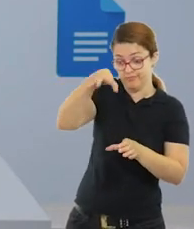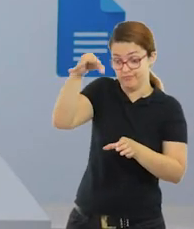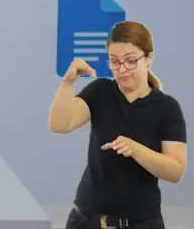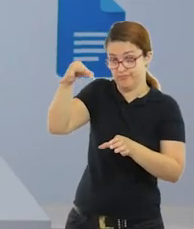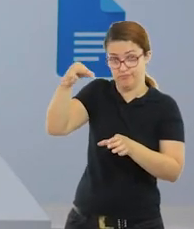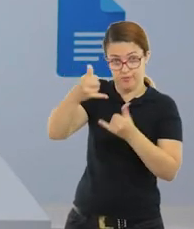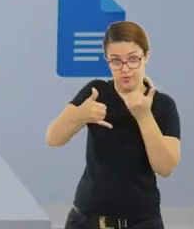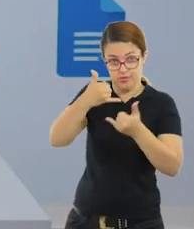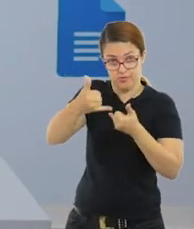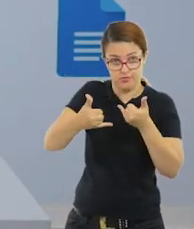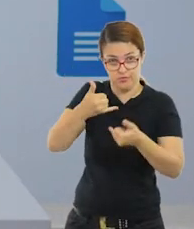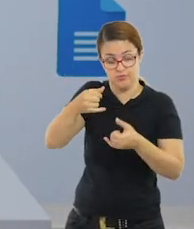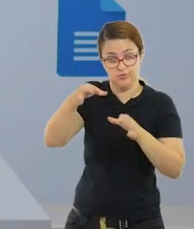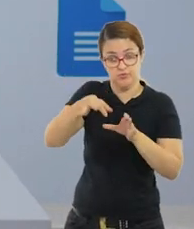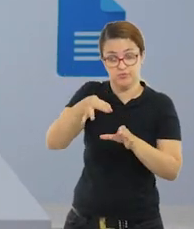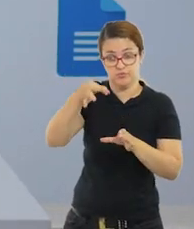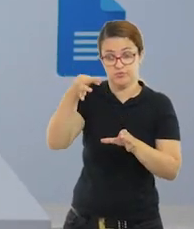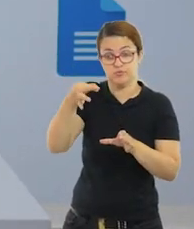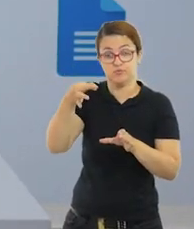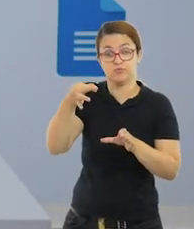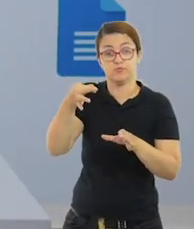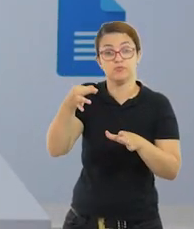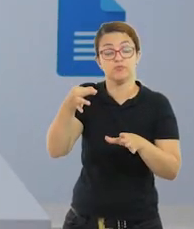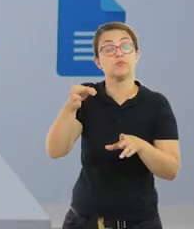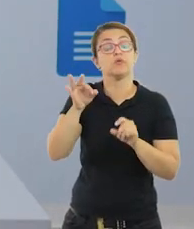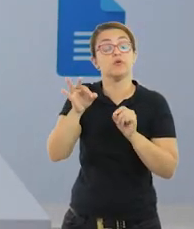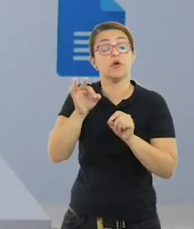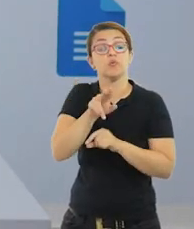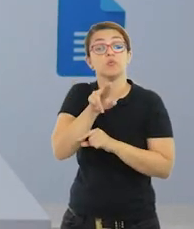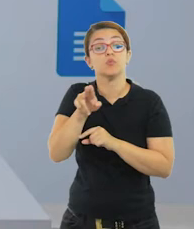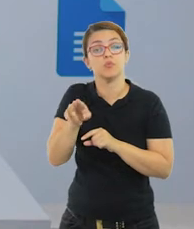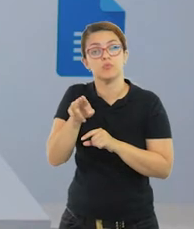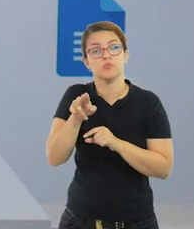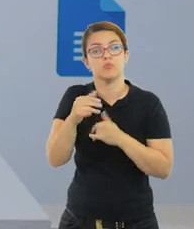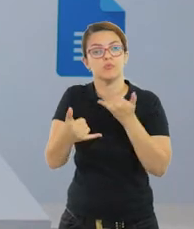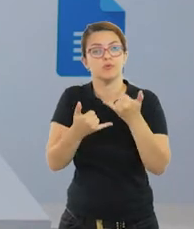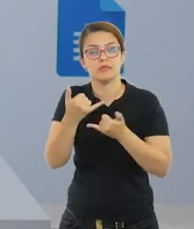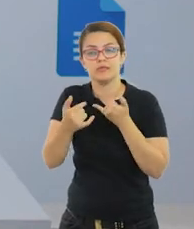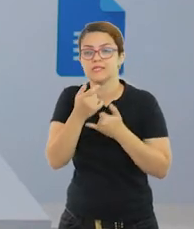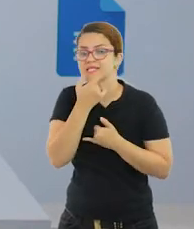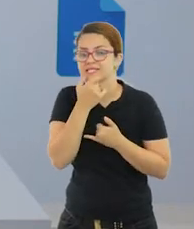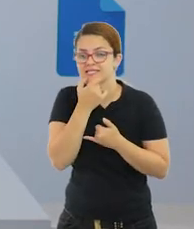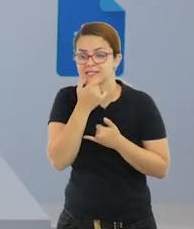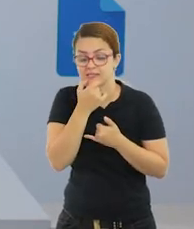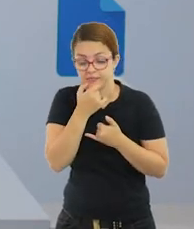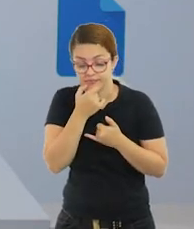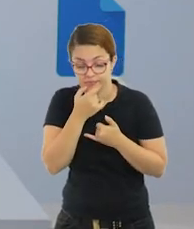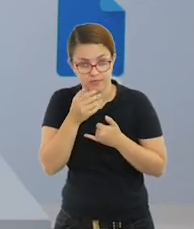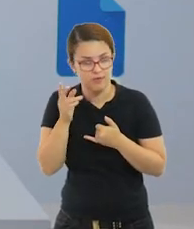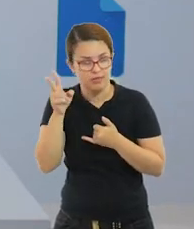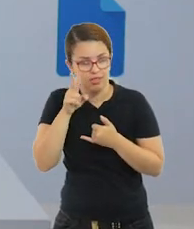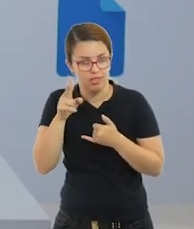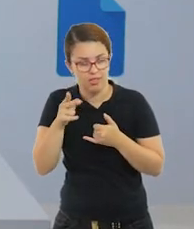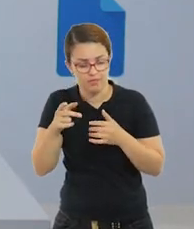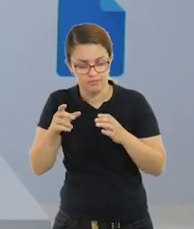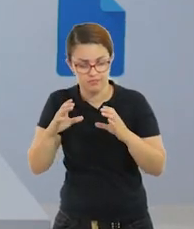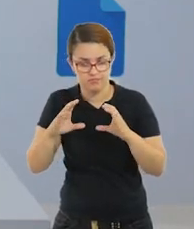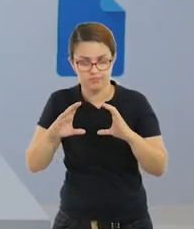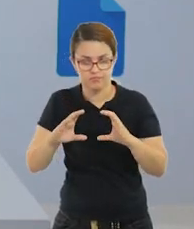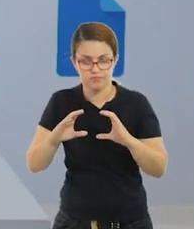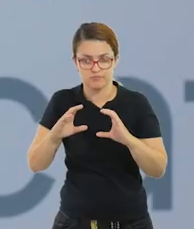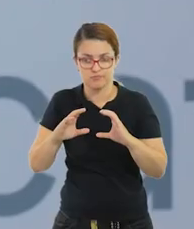esses brinquedos dentro da caixa, você vai trabalhando a pronúncia em inglês com a sua criança. Observe que aqui na frente eu coloquei uma